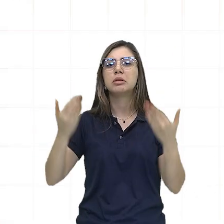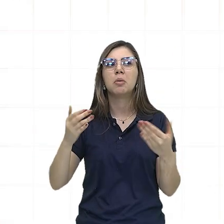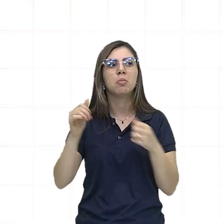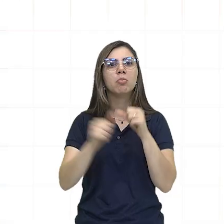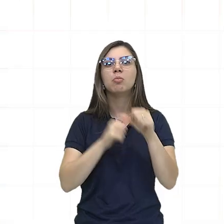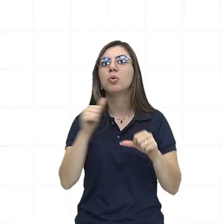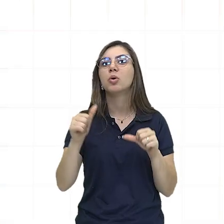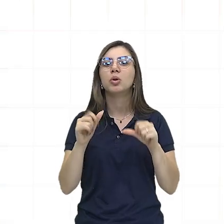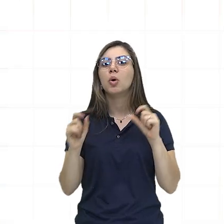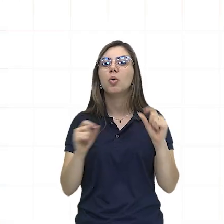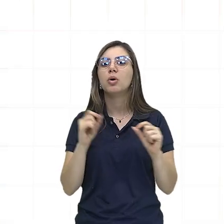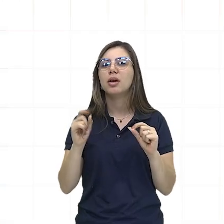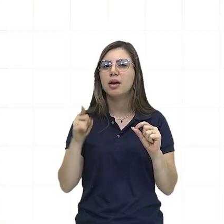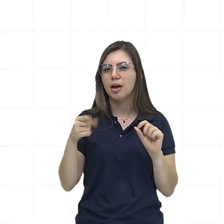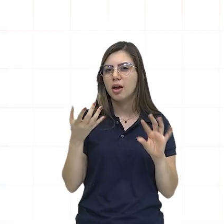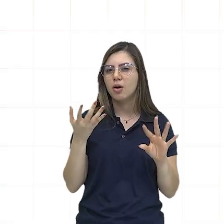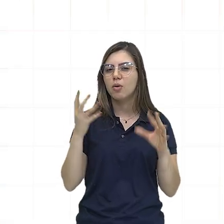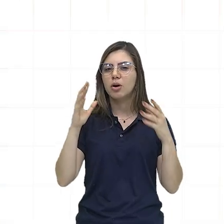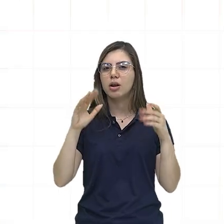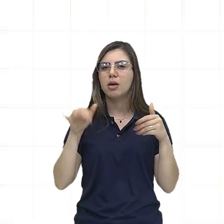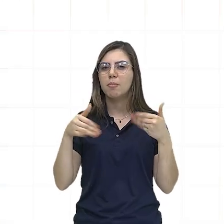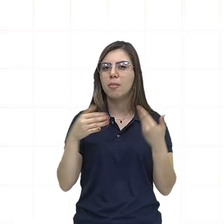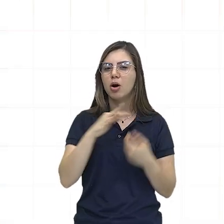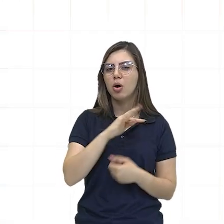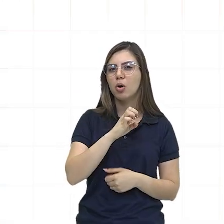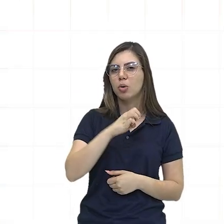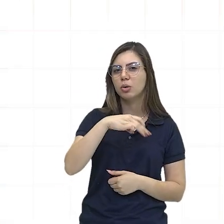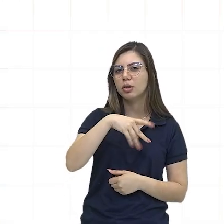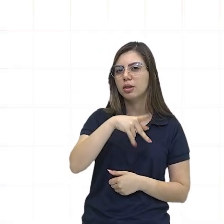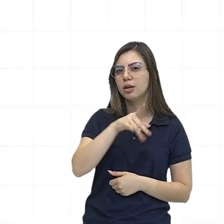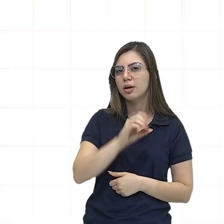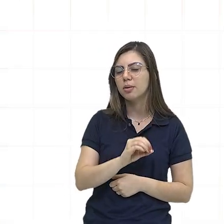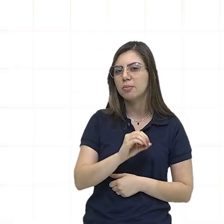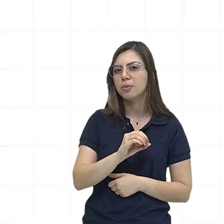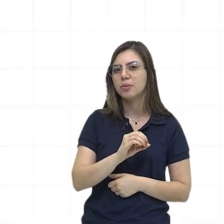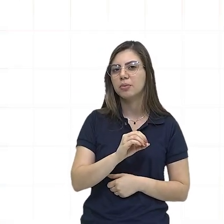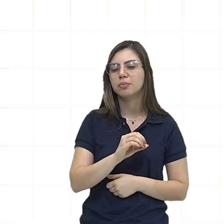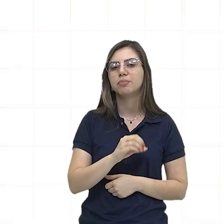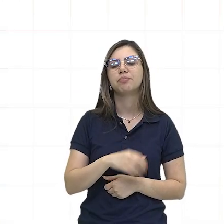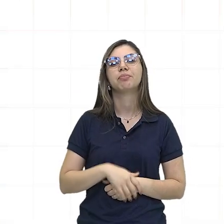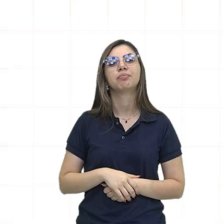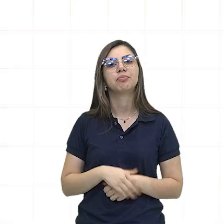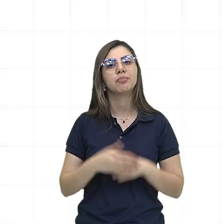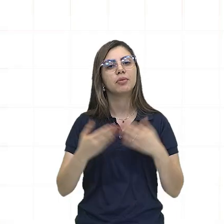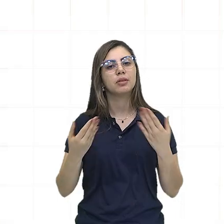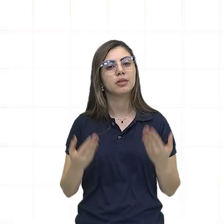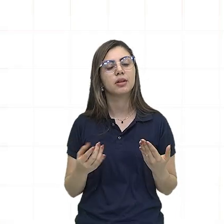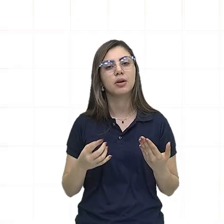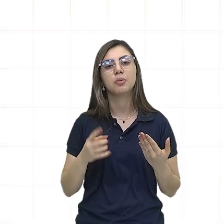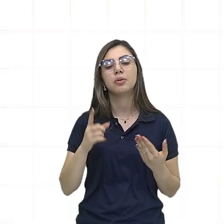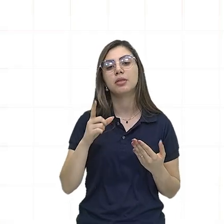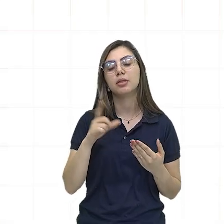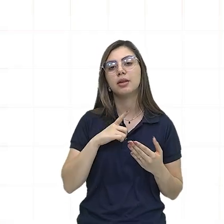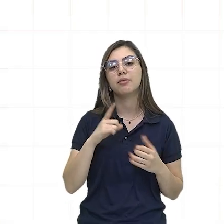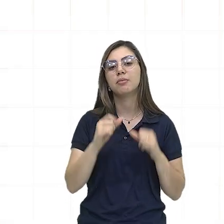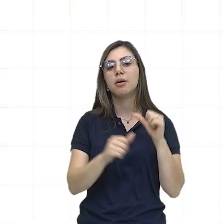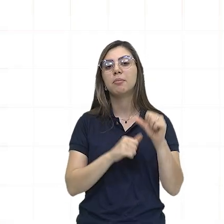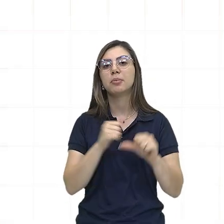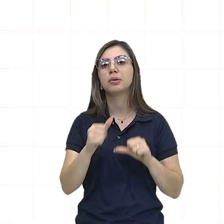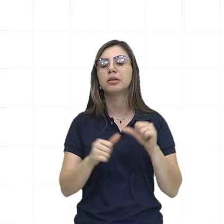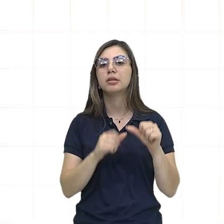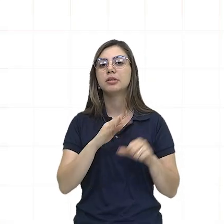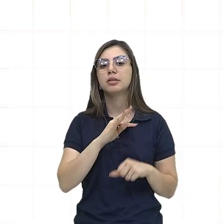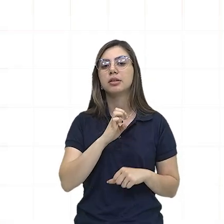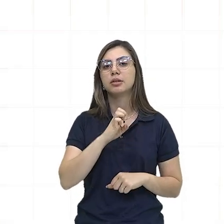chuvas. O que foi que mudou? Foi o clima ou foi o tempo atmosférico? Aí nós dizemos que a mudança que ocorreu foi do